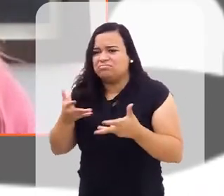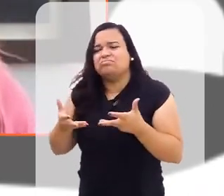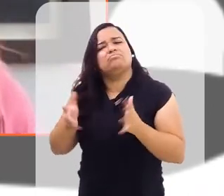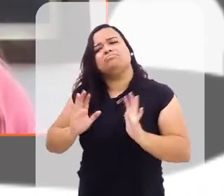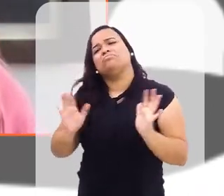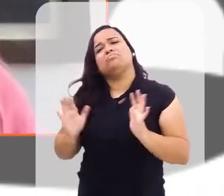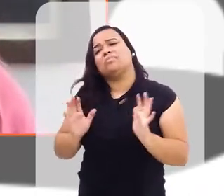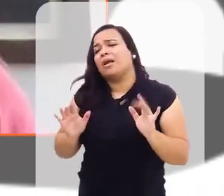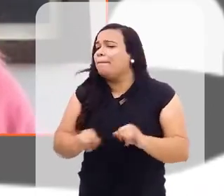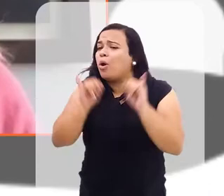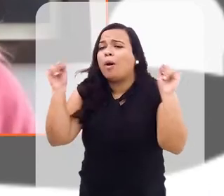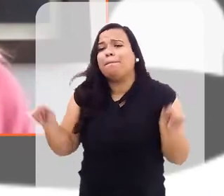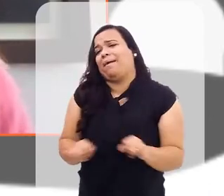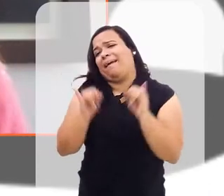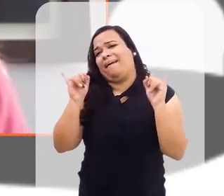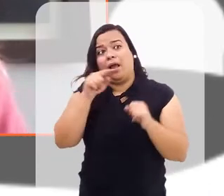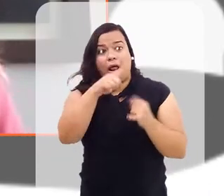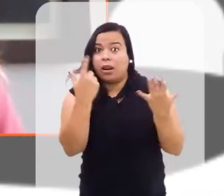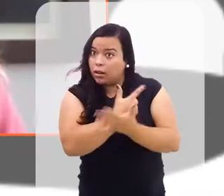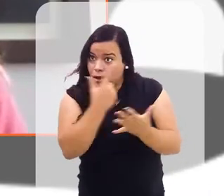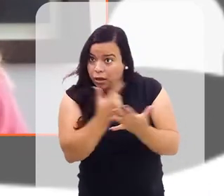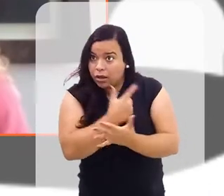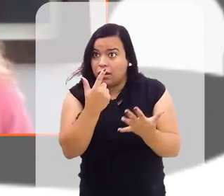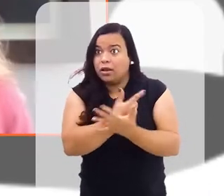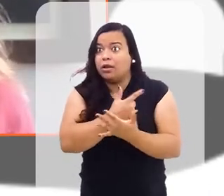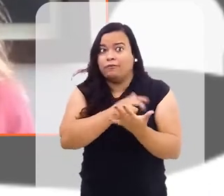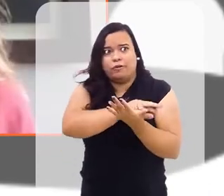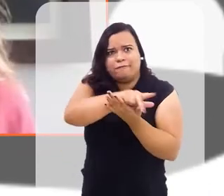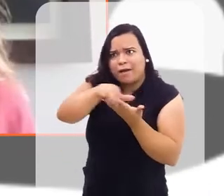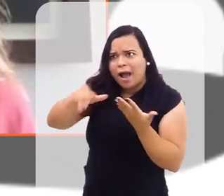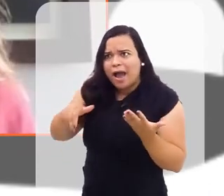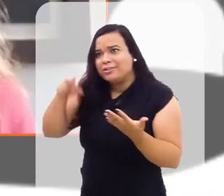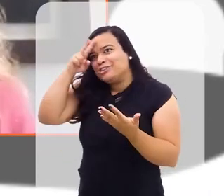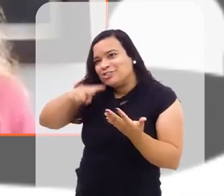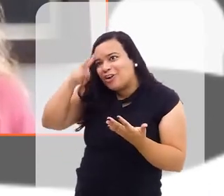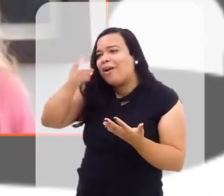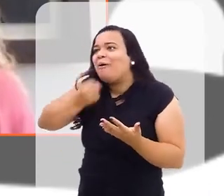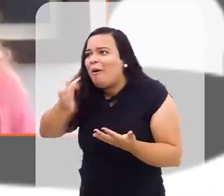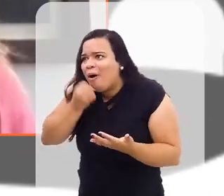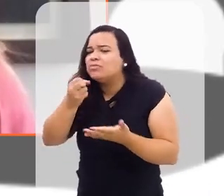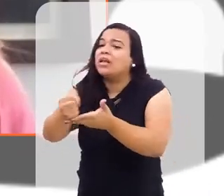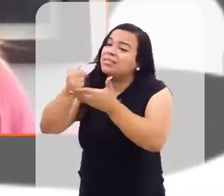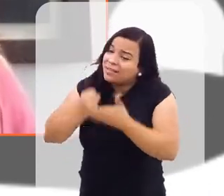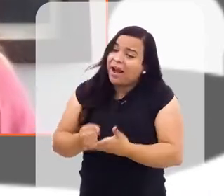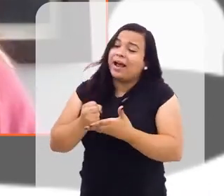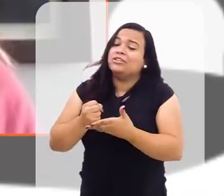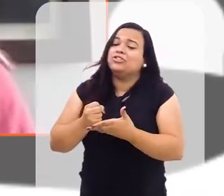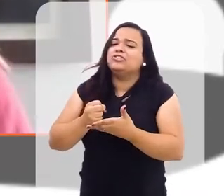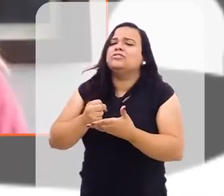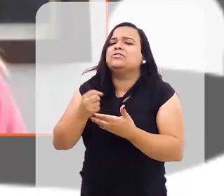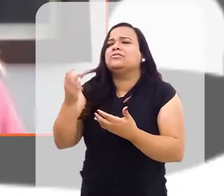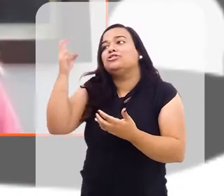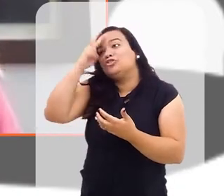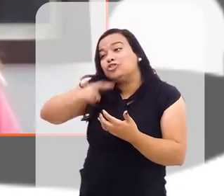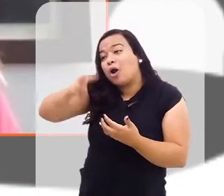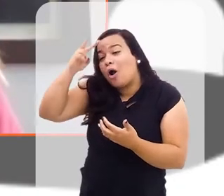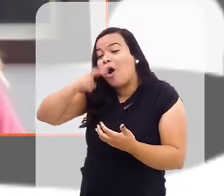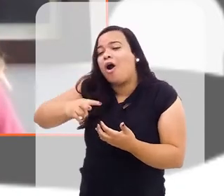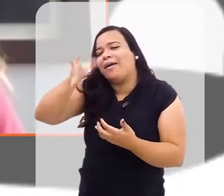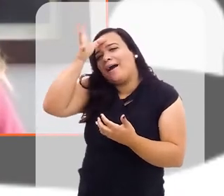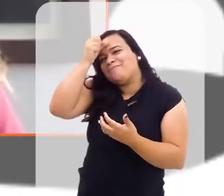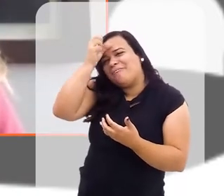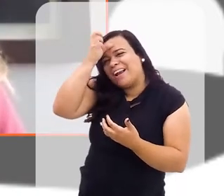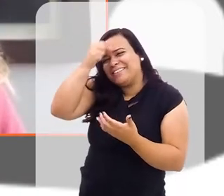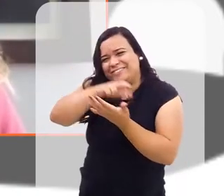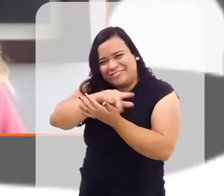todos os livros de entretenimento trazem mensagens entre linhas, ou se não é a mensagem principal do livro, mas traz uma